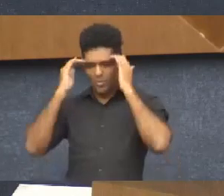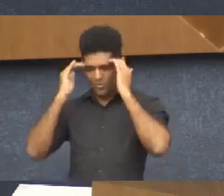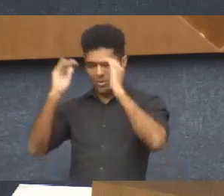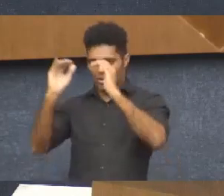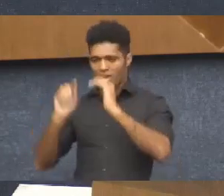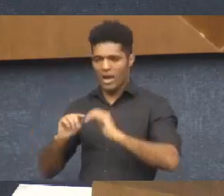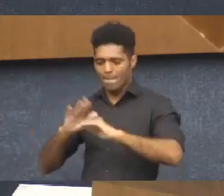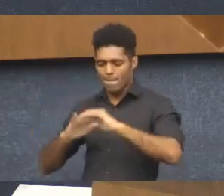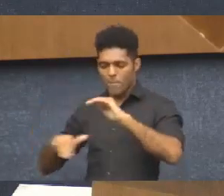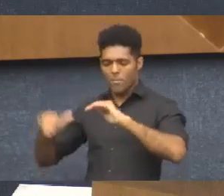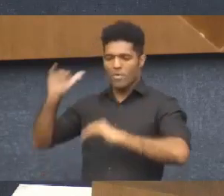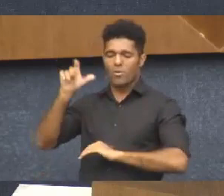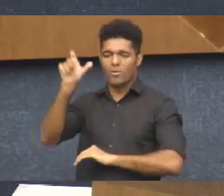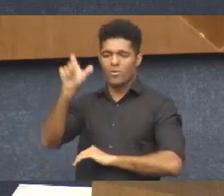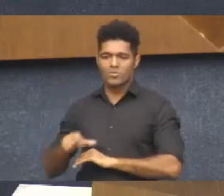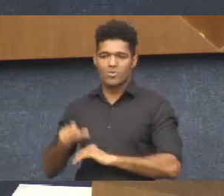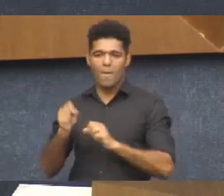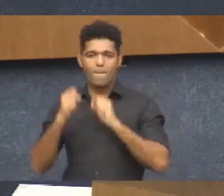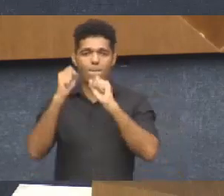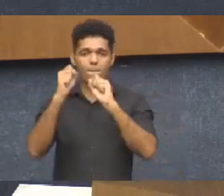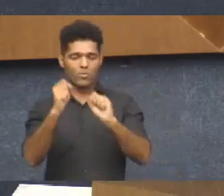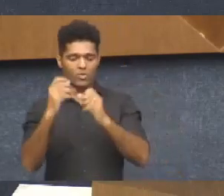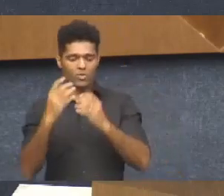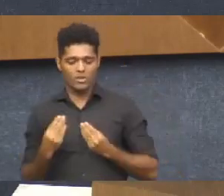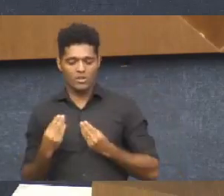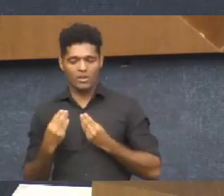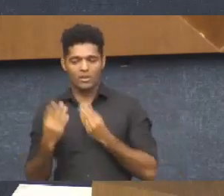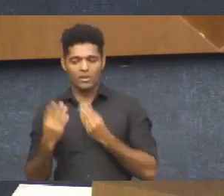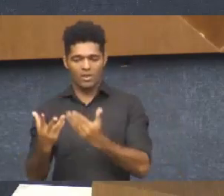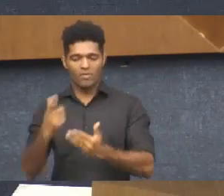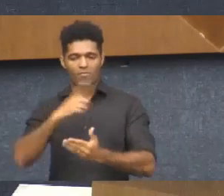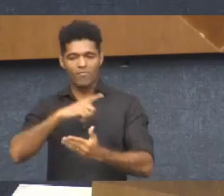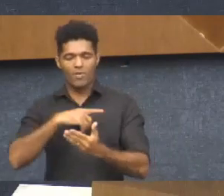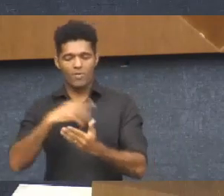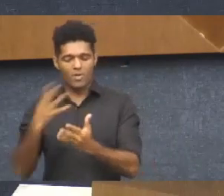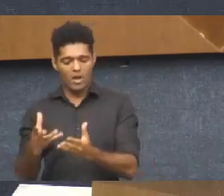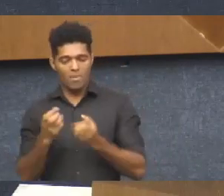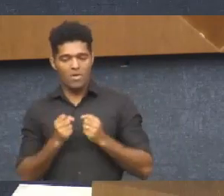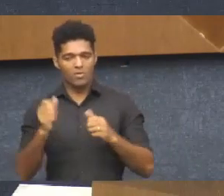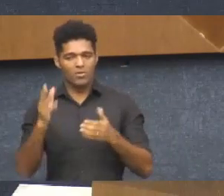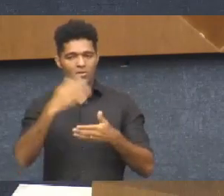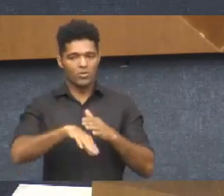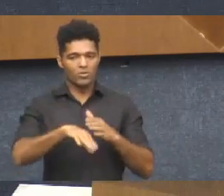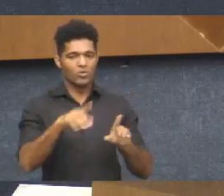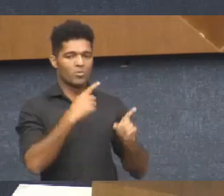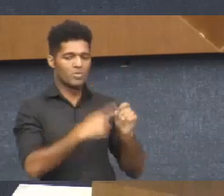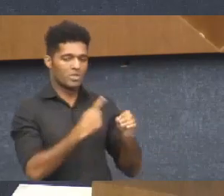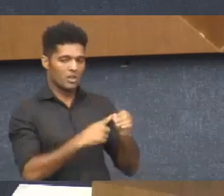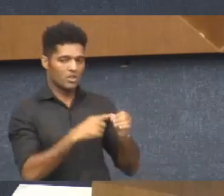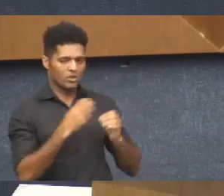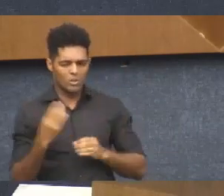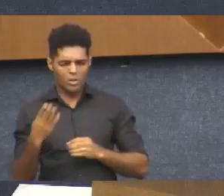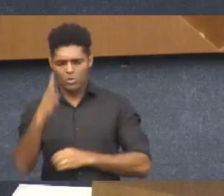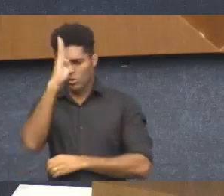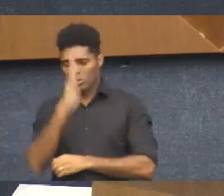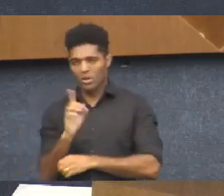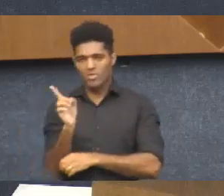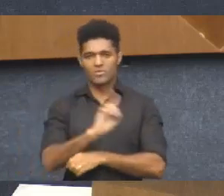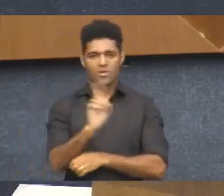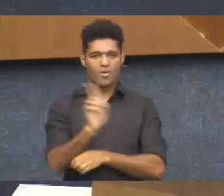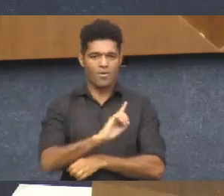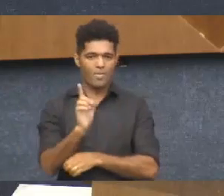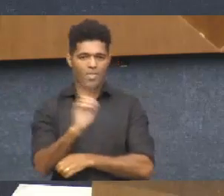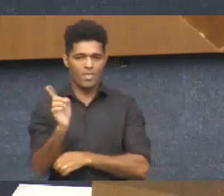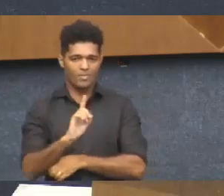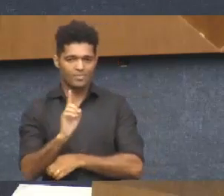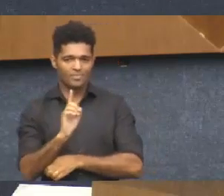cidade, não é dada assim de graça não, viu? Ela é fruto do seu trabalho, da sua